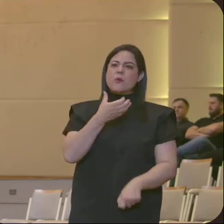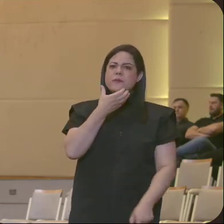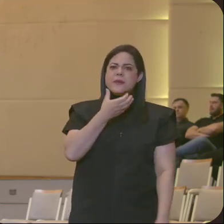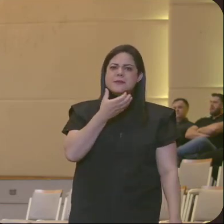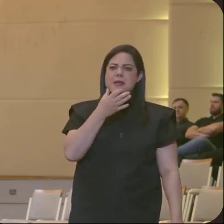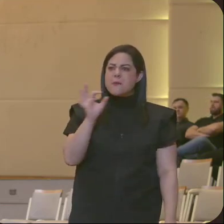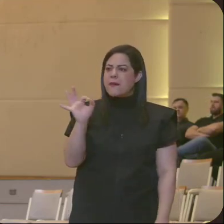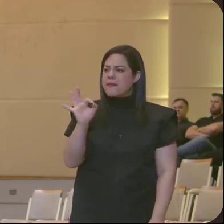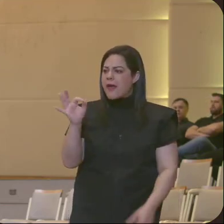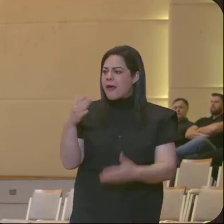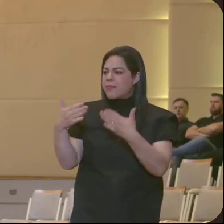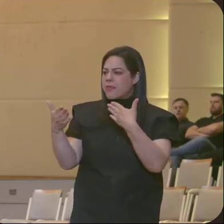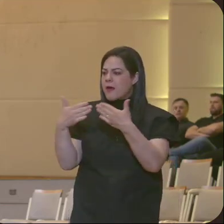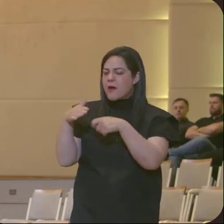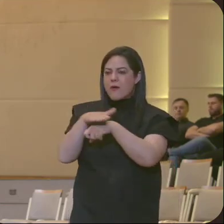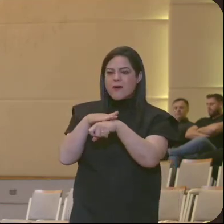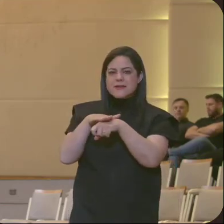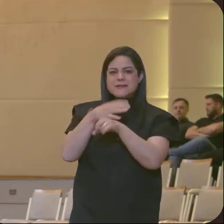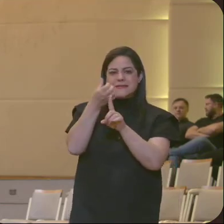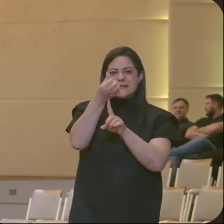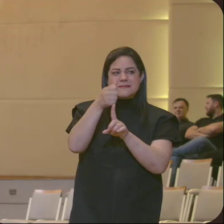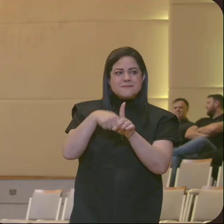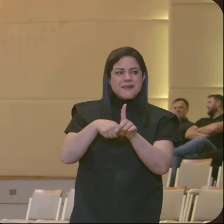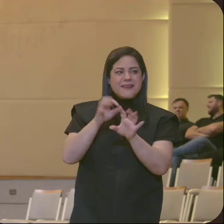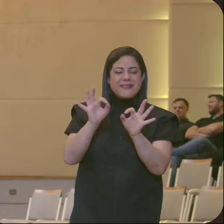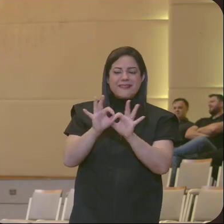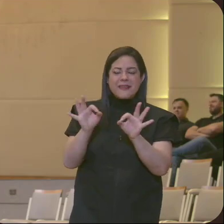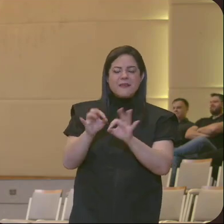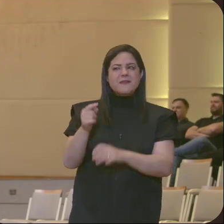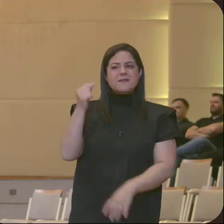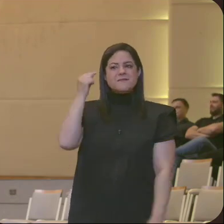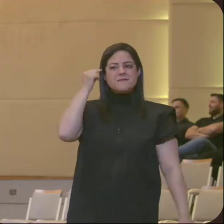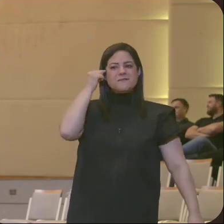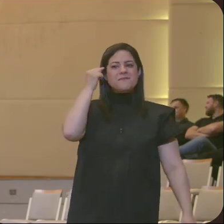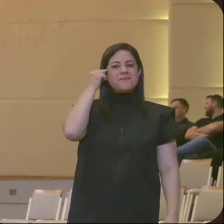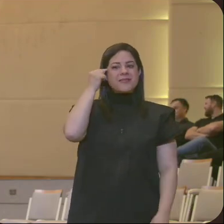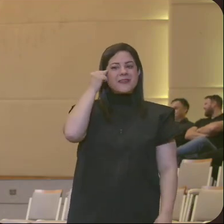sem conversar com ele, 6 meses. E eu fiquei pensando,